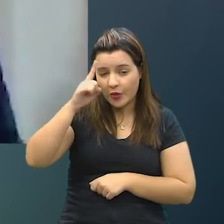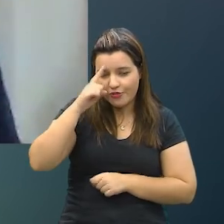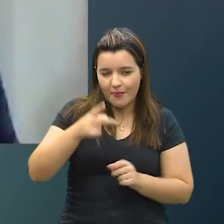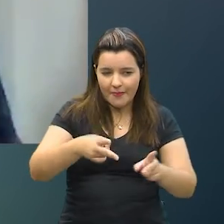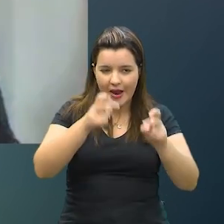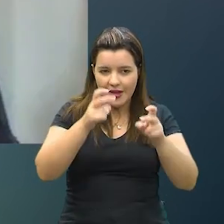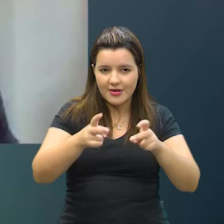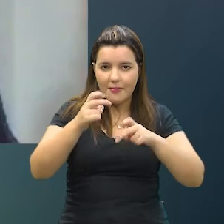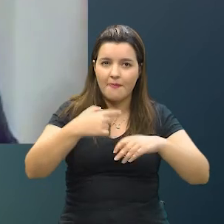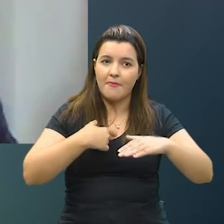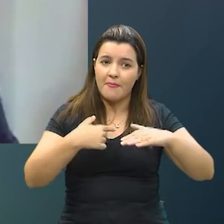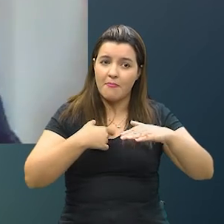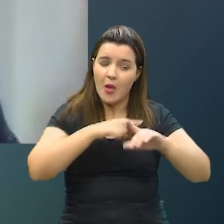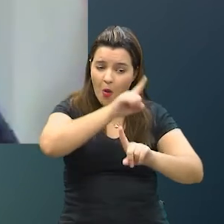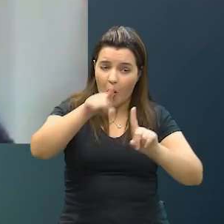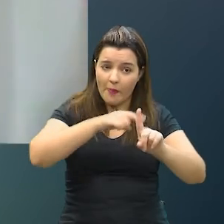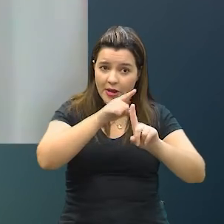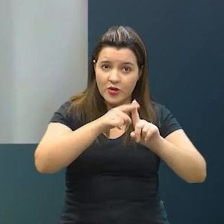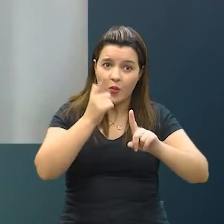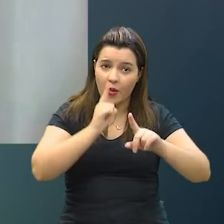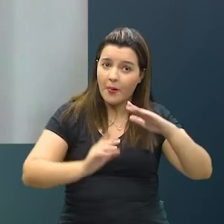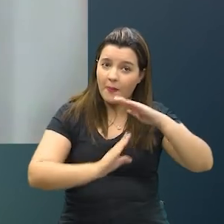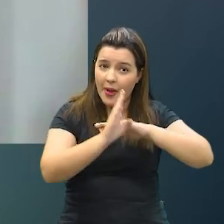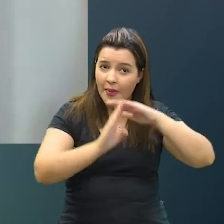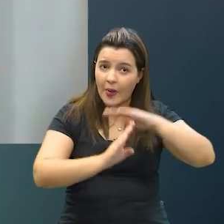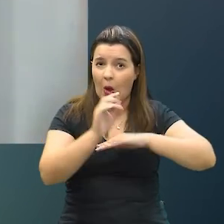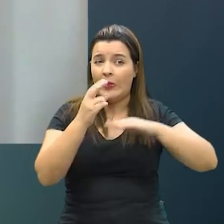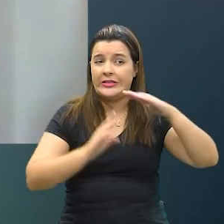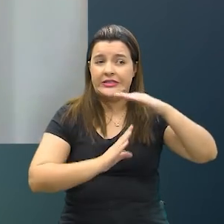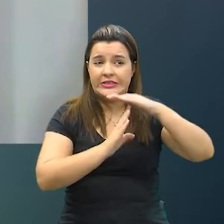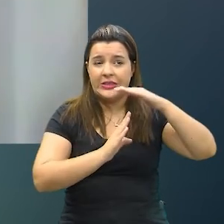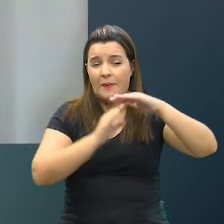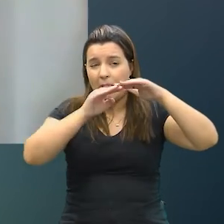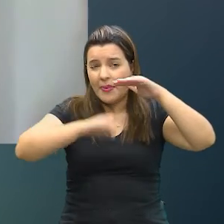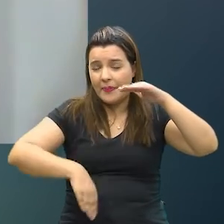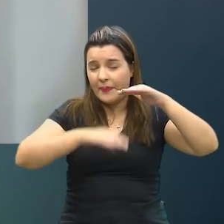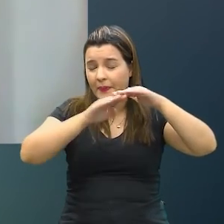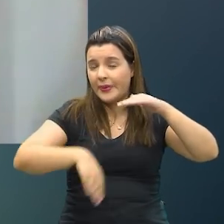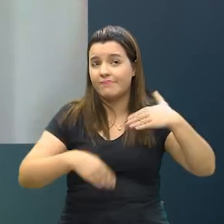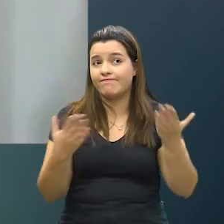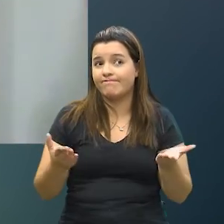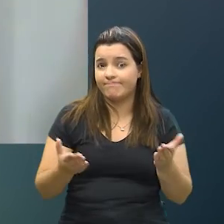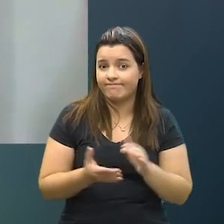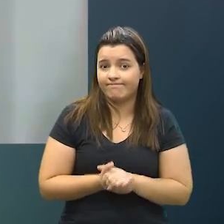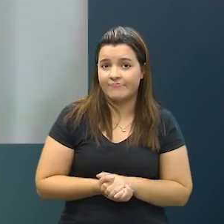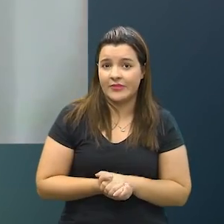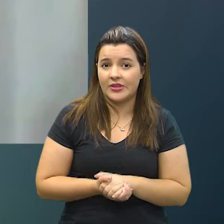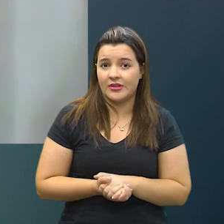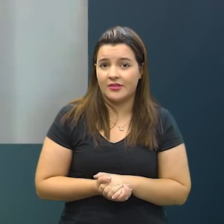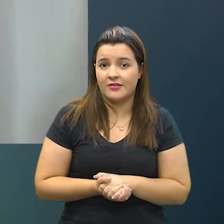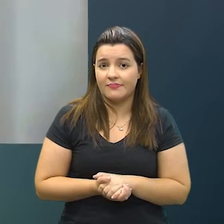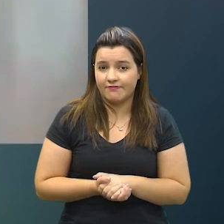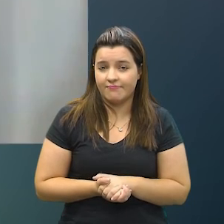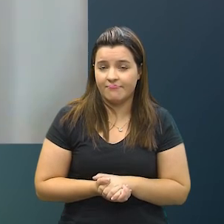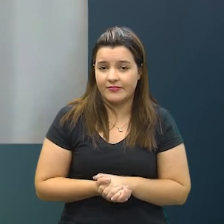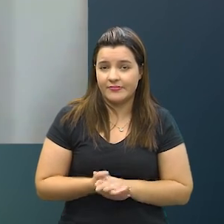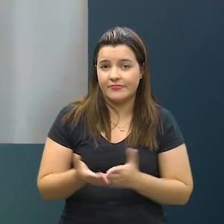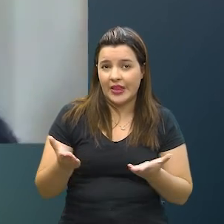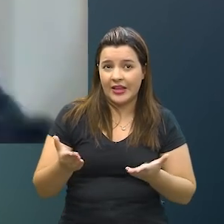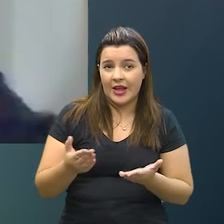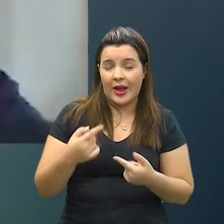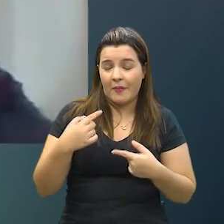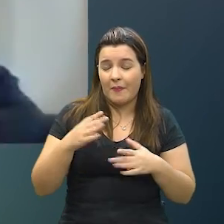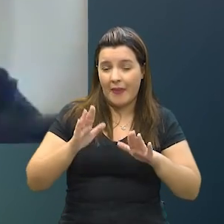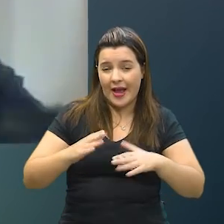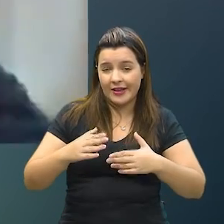está atingindo o teu resultado ou não. Porque como as coisas estão mudando assim muito rapidamente, eu não posso manter assim, criar um plano de